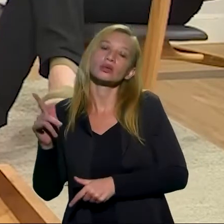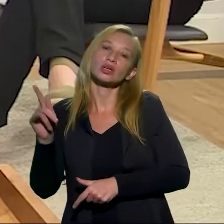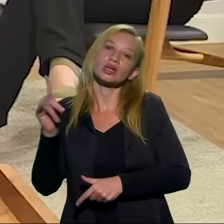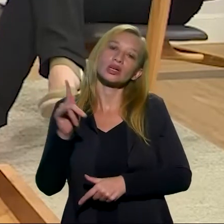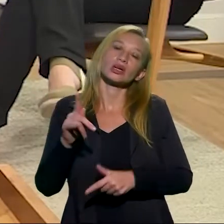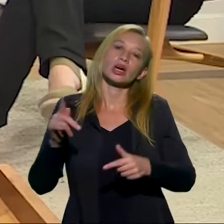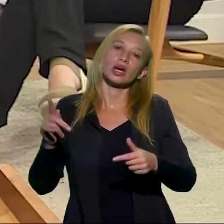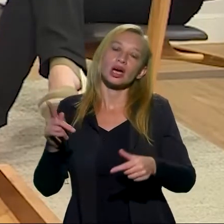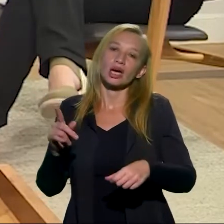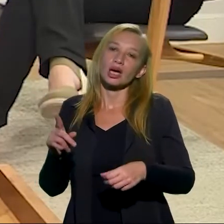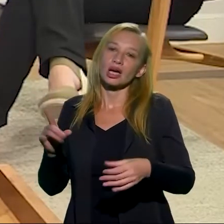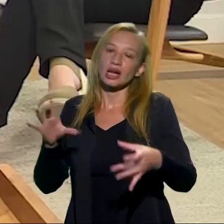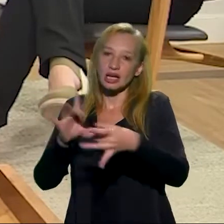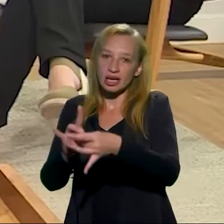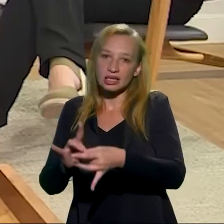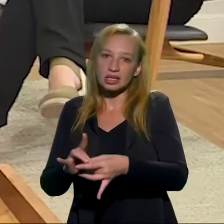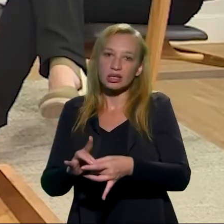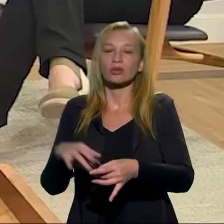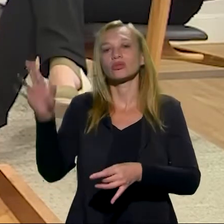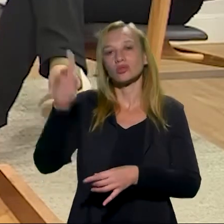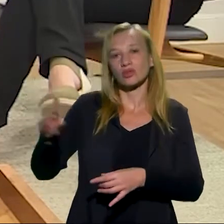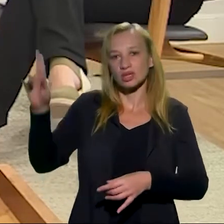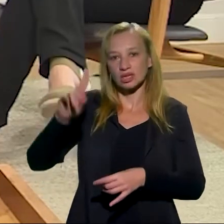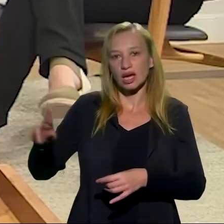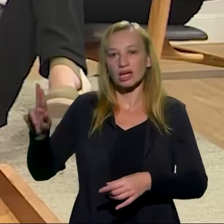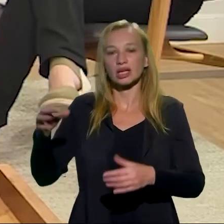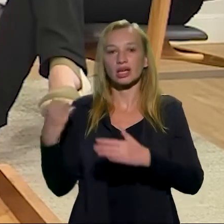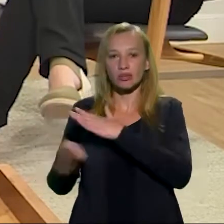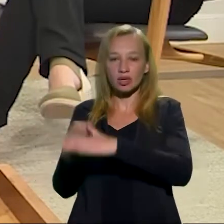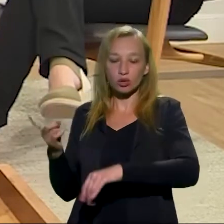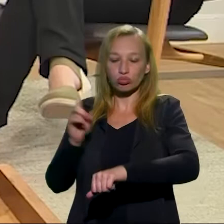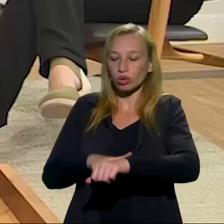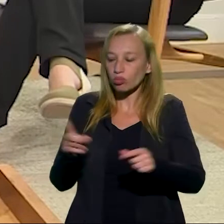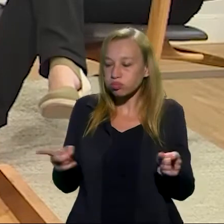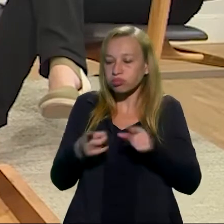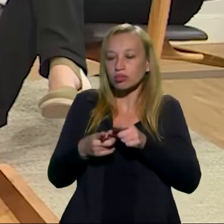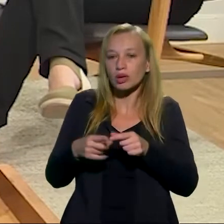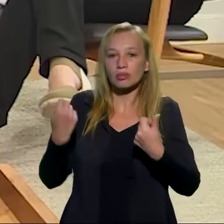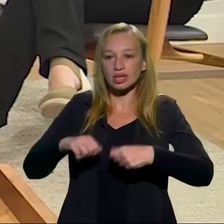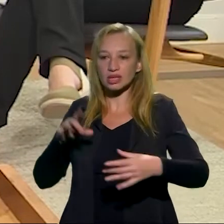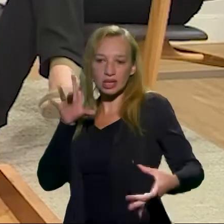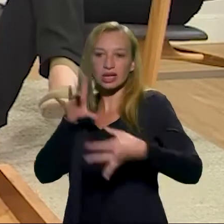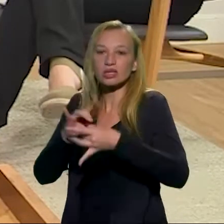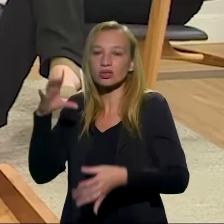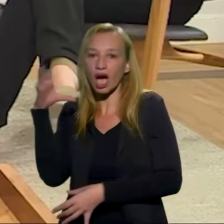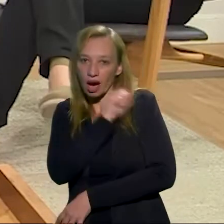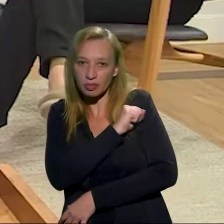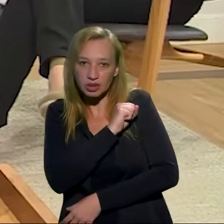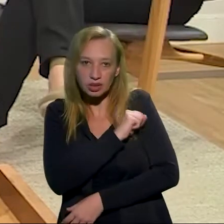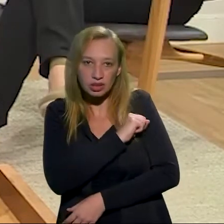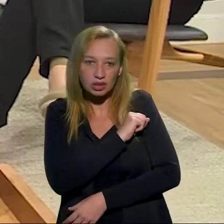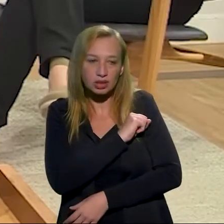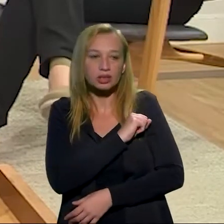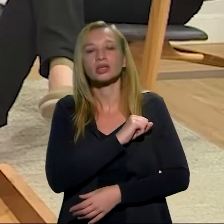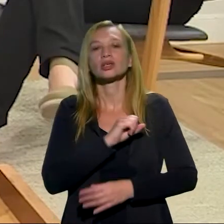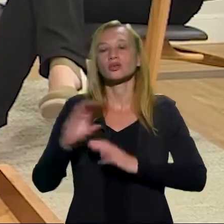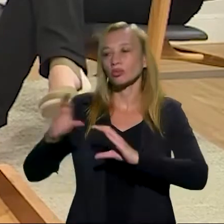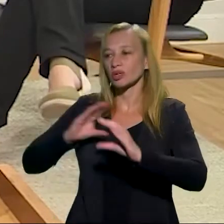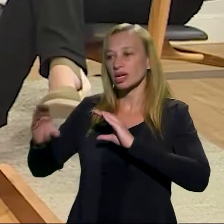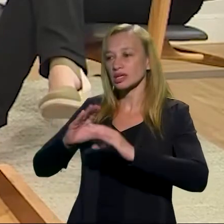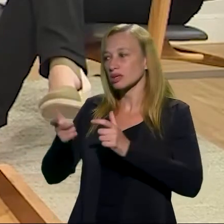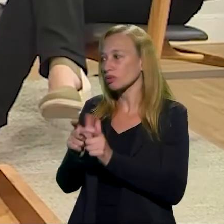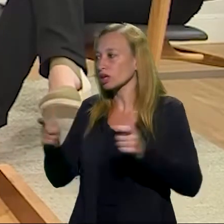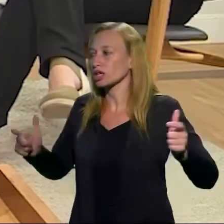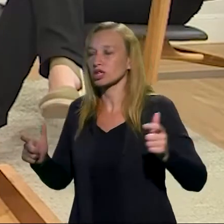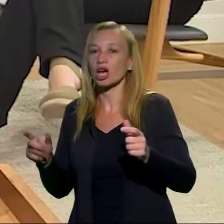do gap entre universidade e empresa, tempo. O nosso tempo é curto, a gente precisa de ações rápidas e com um